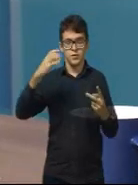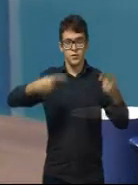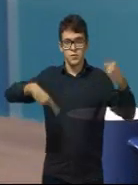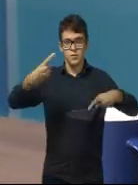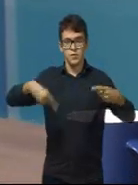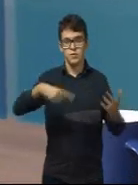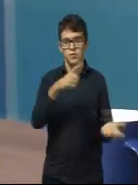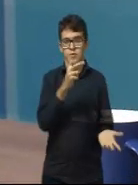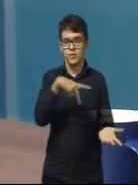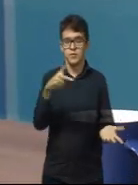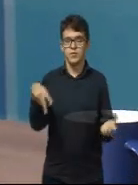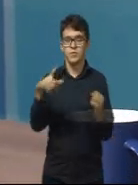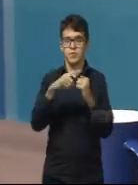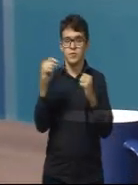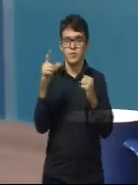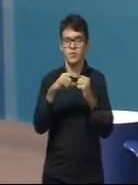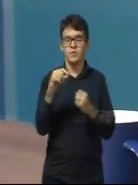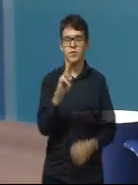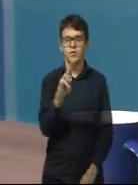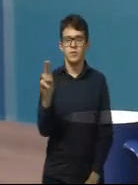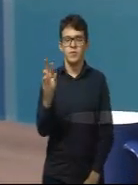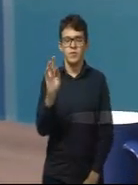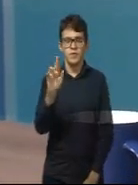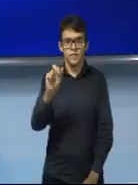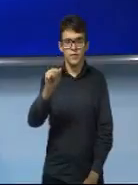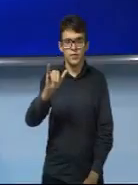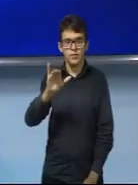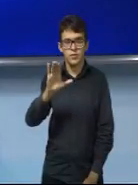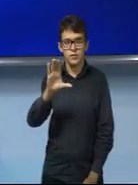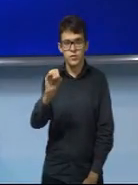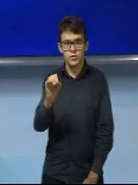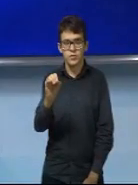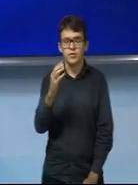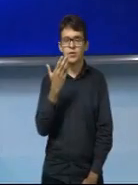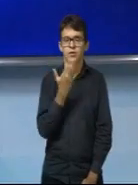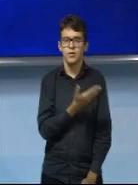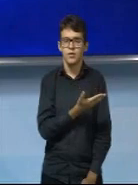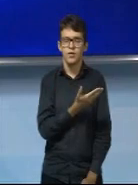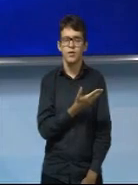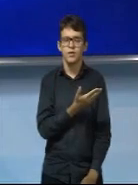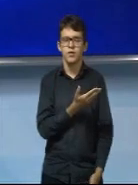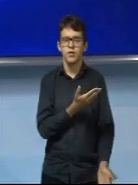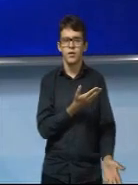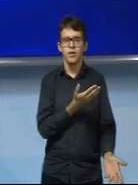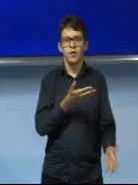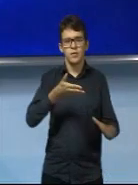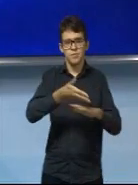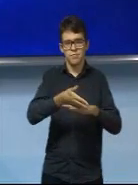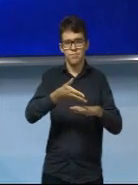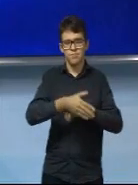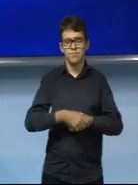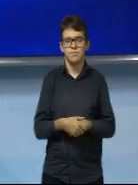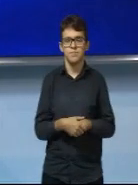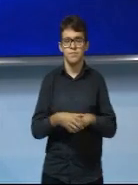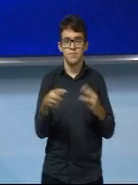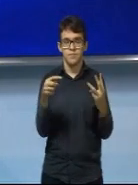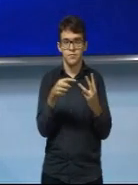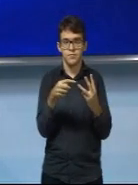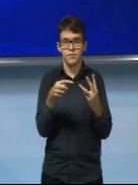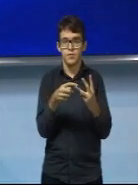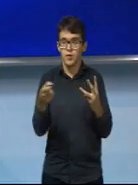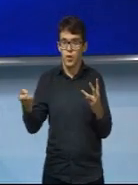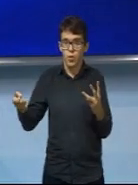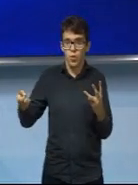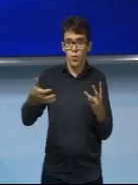professor da Universidade de Fortaleza, Francisco Moreira, que também, para o nosso prazer e orgulho, integra a nossa bancada. E agora, o mais